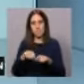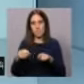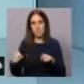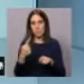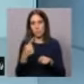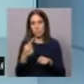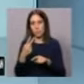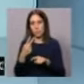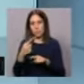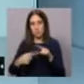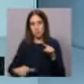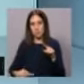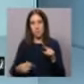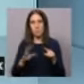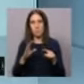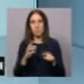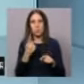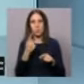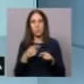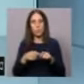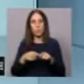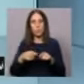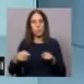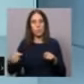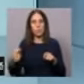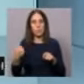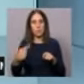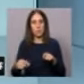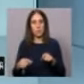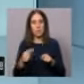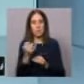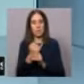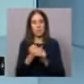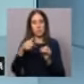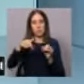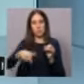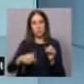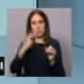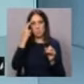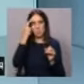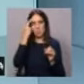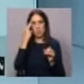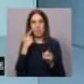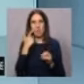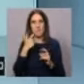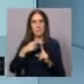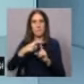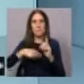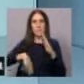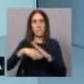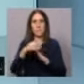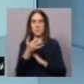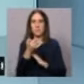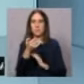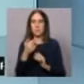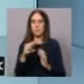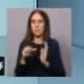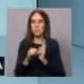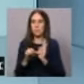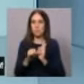m, sendo com 1 m de sudoeste na costa sul da Ilha da Madeira. Prevê-se uma temperatura máxima de 25 graus para o